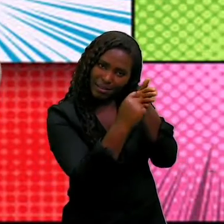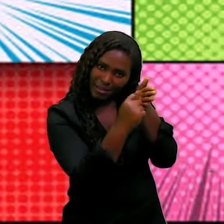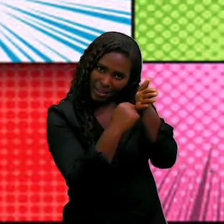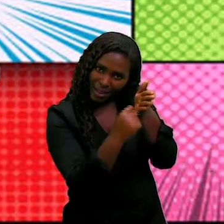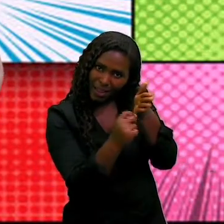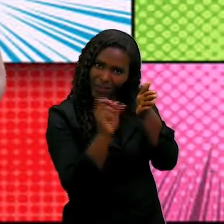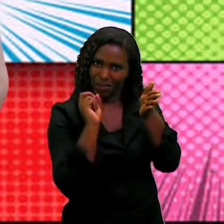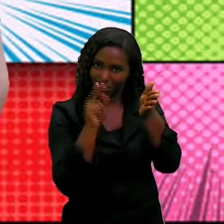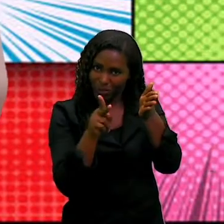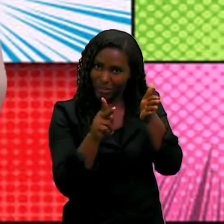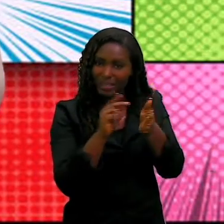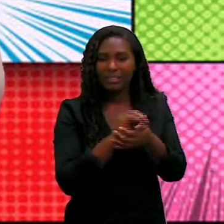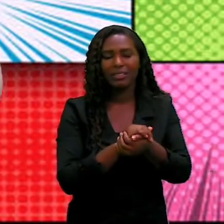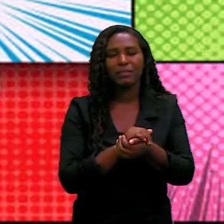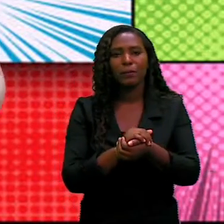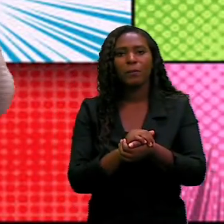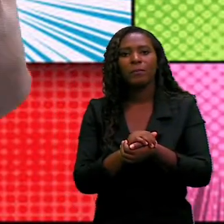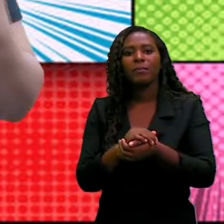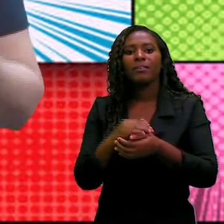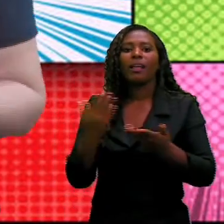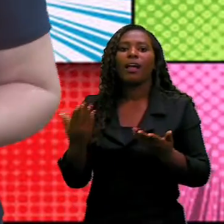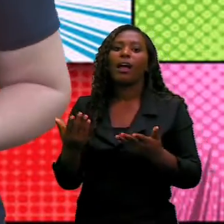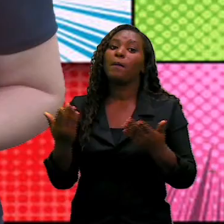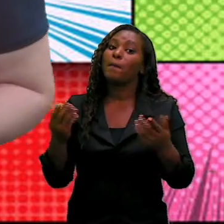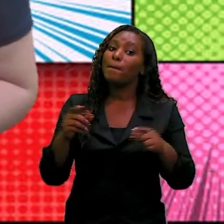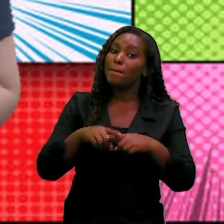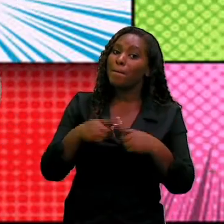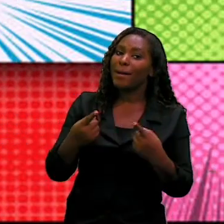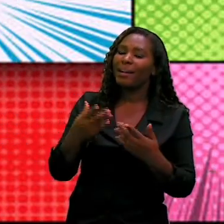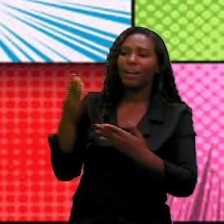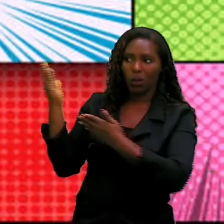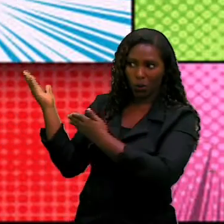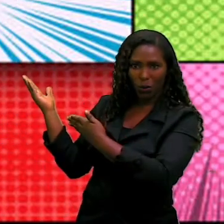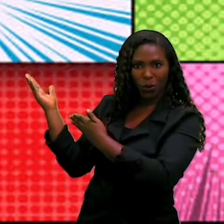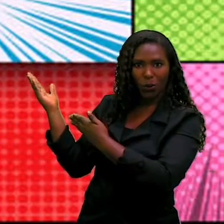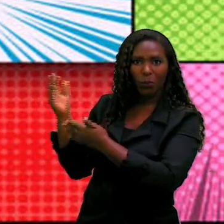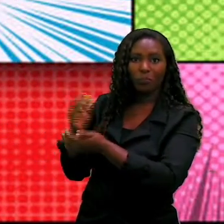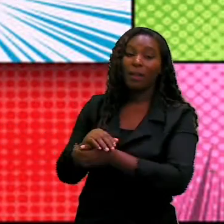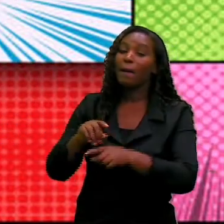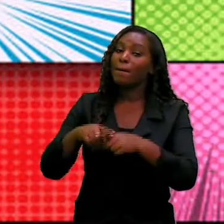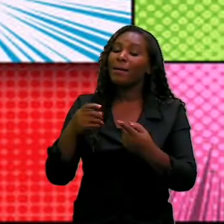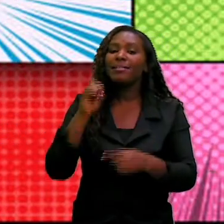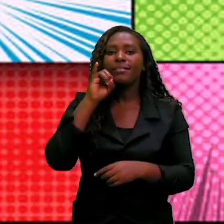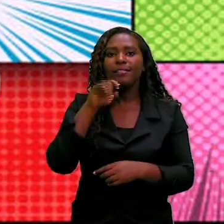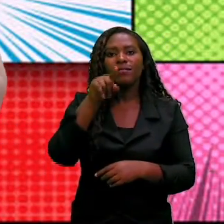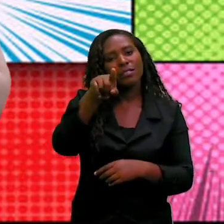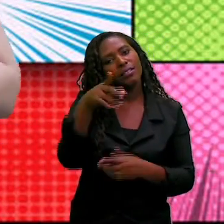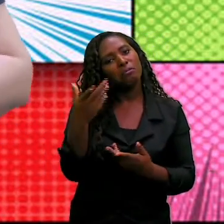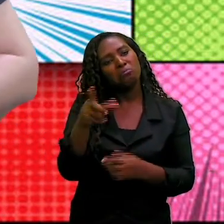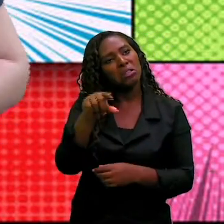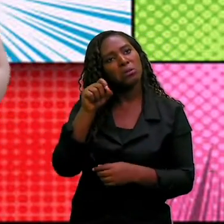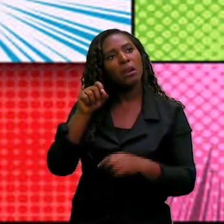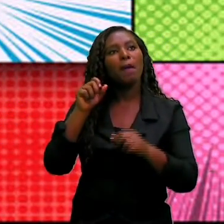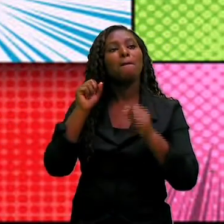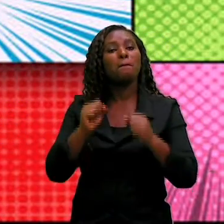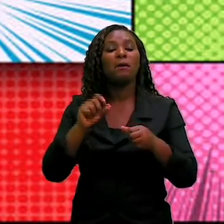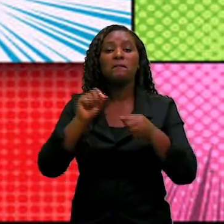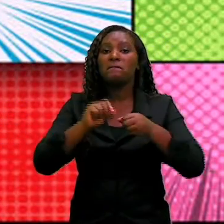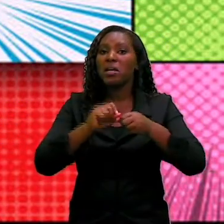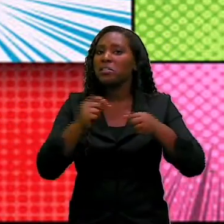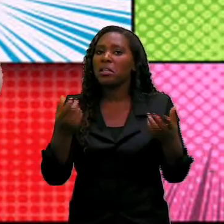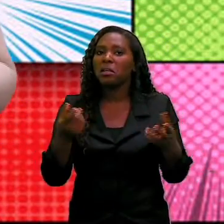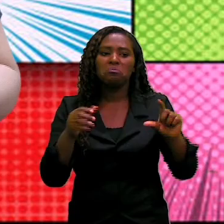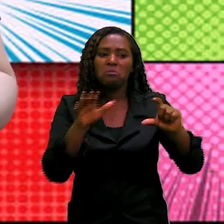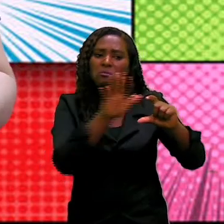qual é a mensagem que ela quer nos passar. Agora, se você preferir, você pode também criar uma charge aí desde o